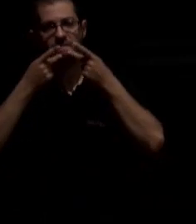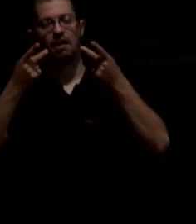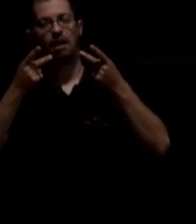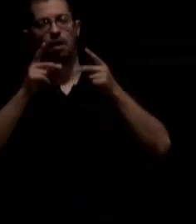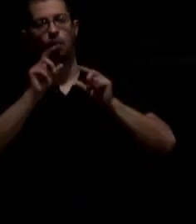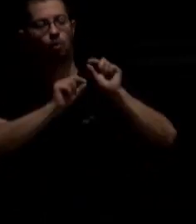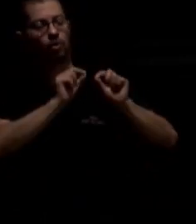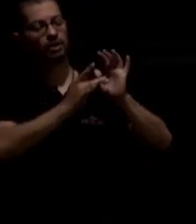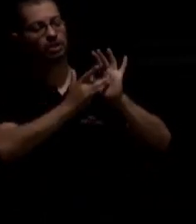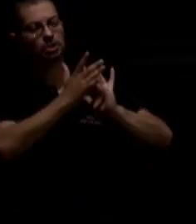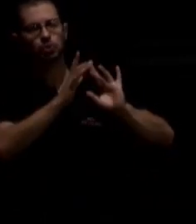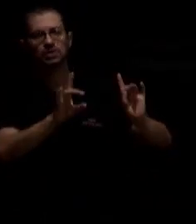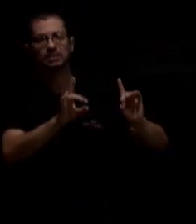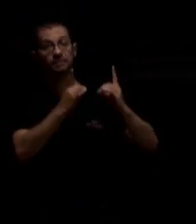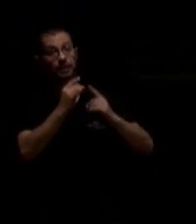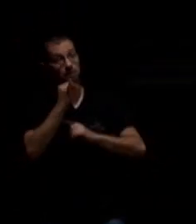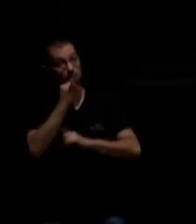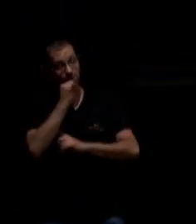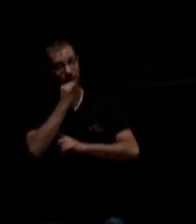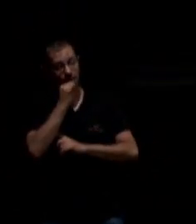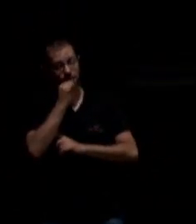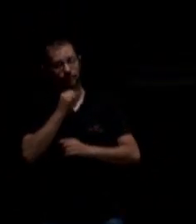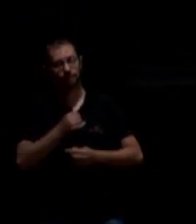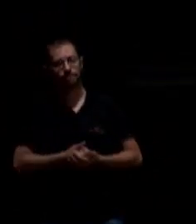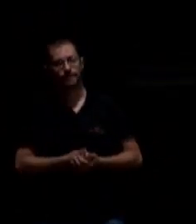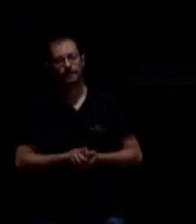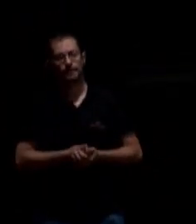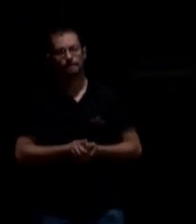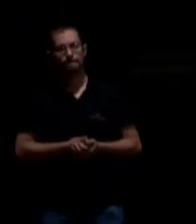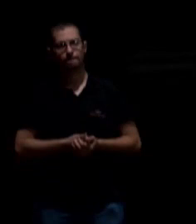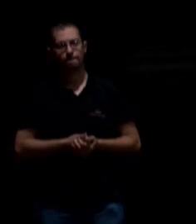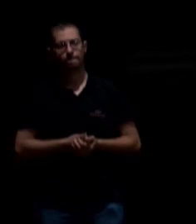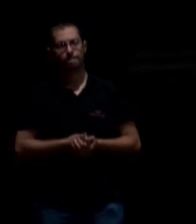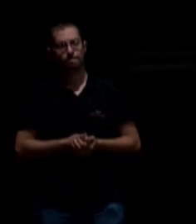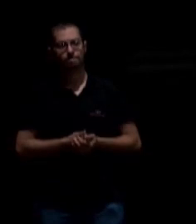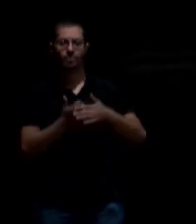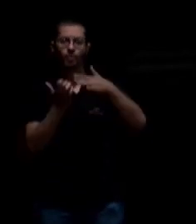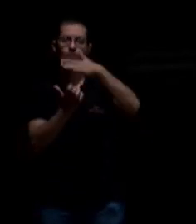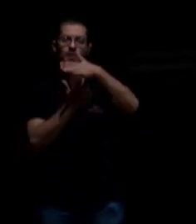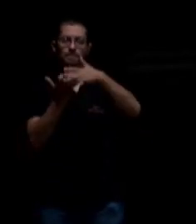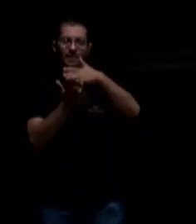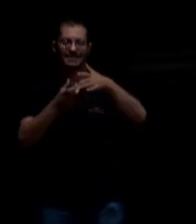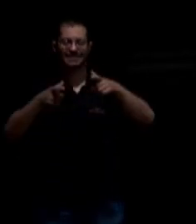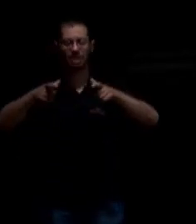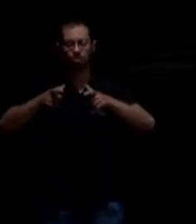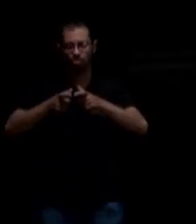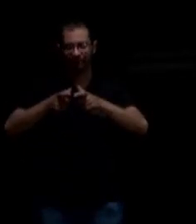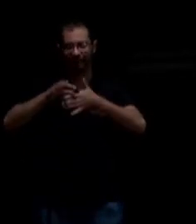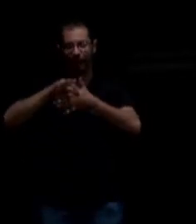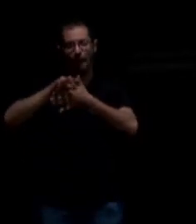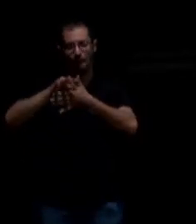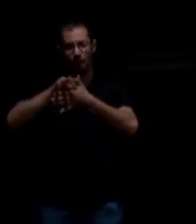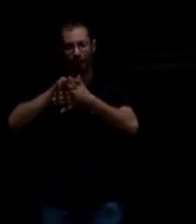defende. Um exemplo. Uma companhia de hambúrguer pode botar várias